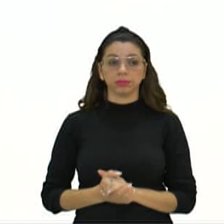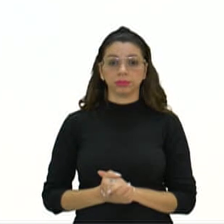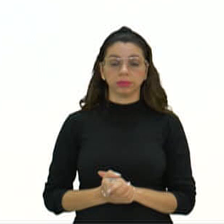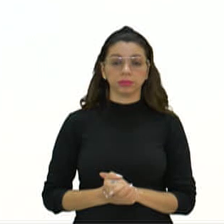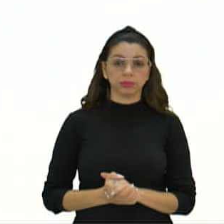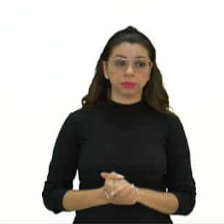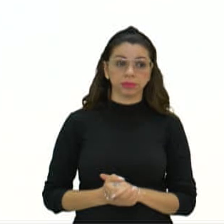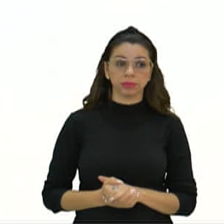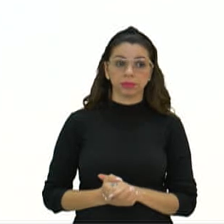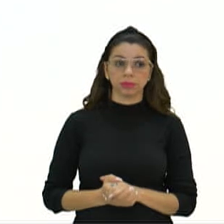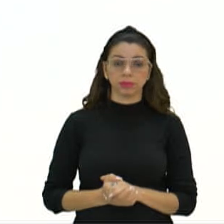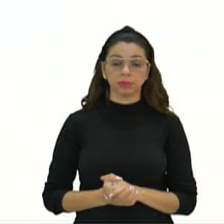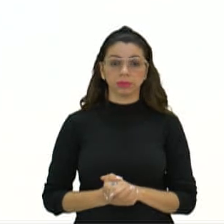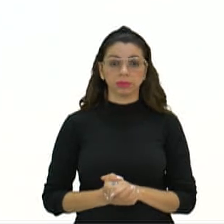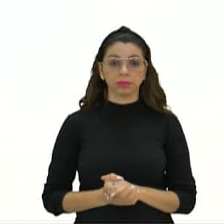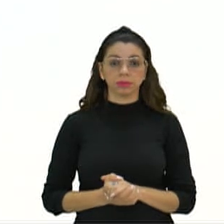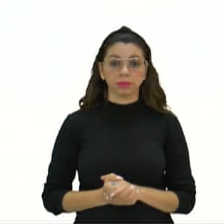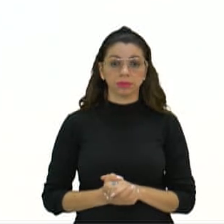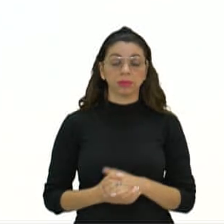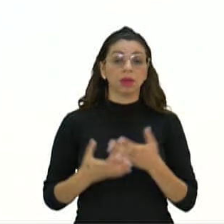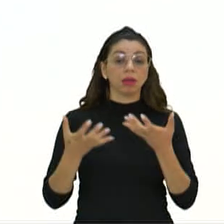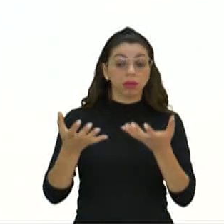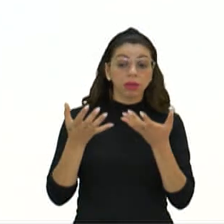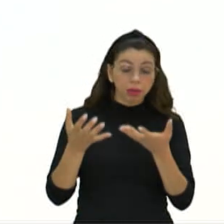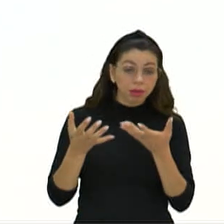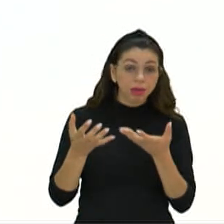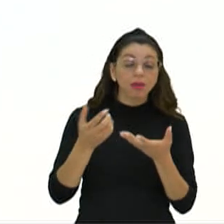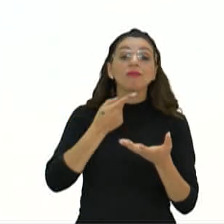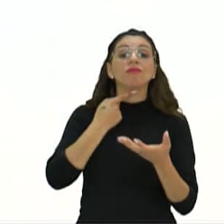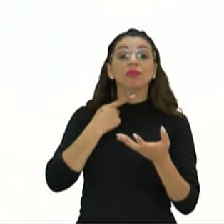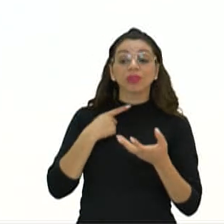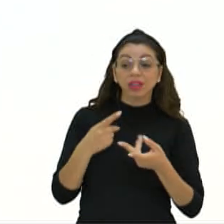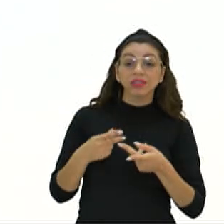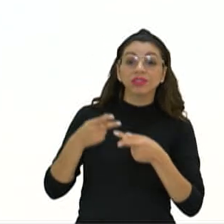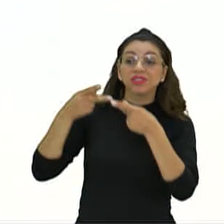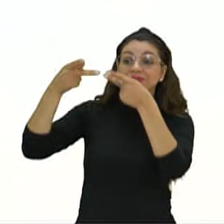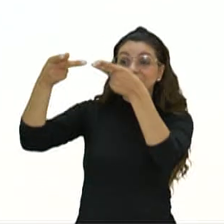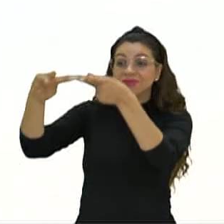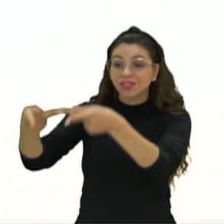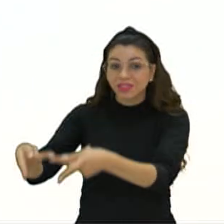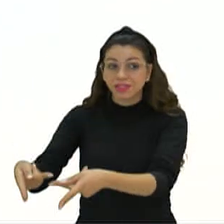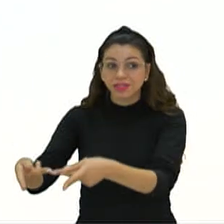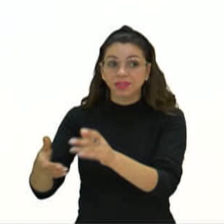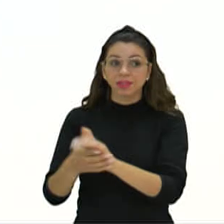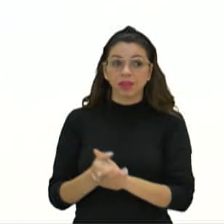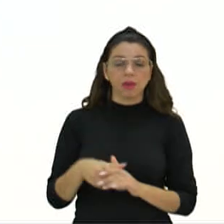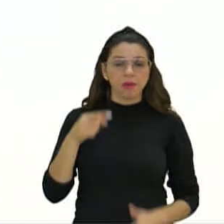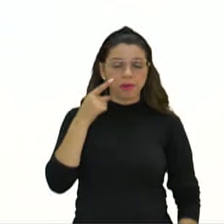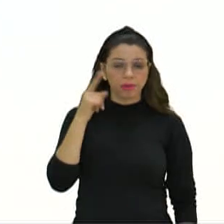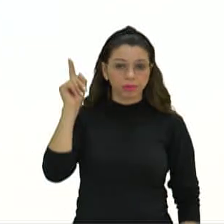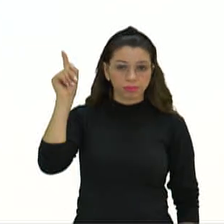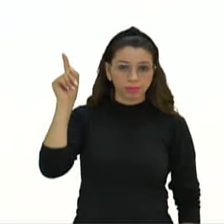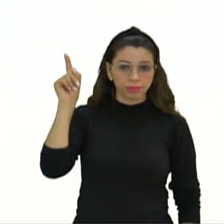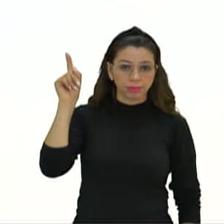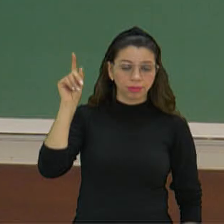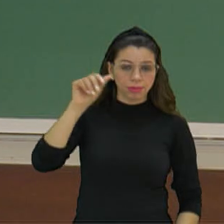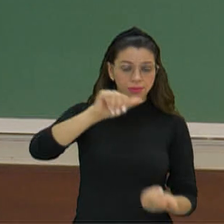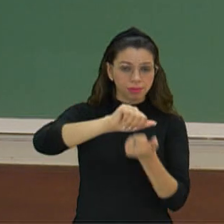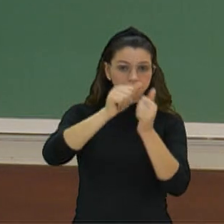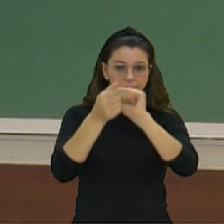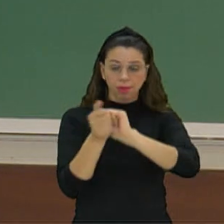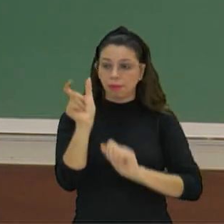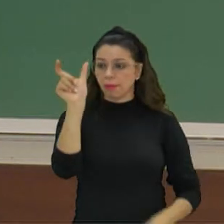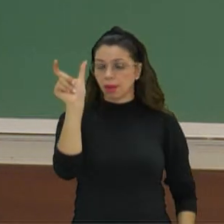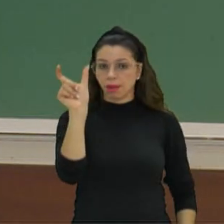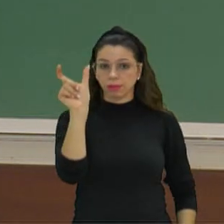go to Petrópolis. Louis disse que ele queria ir. Ou seja, want vira wanted. Do